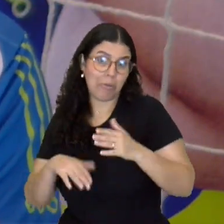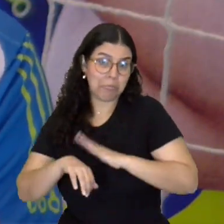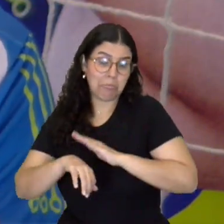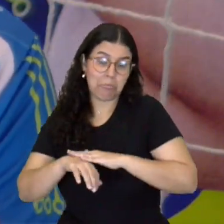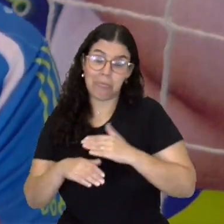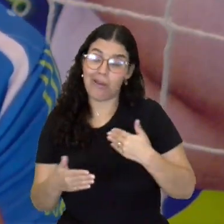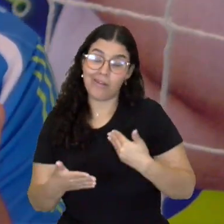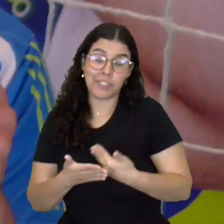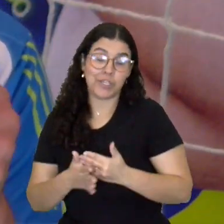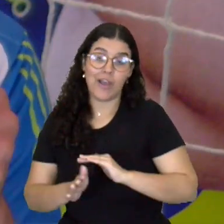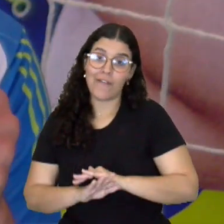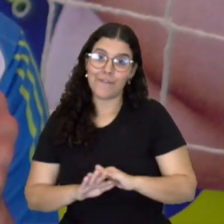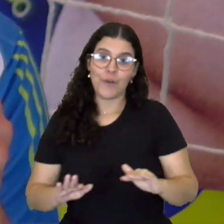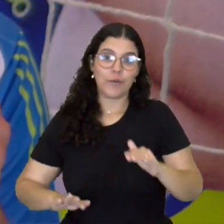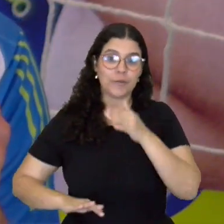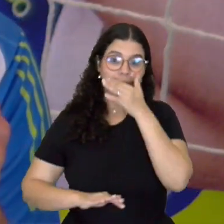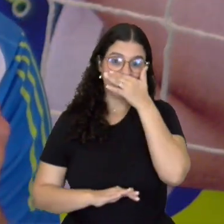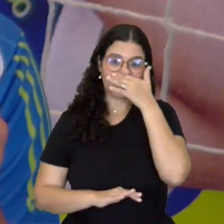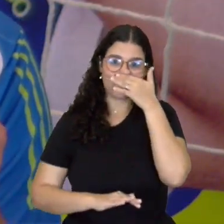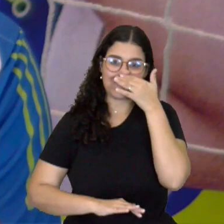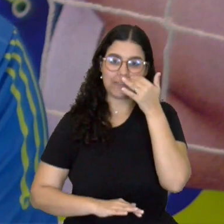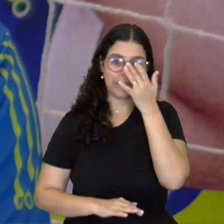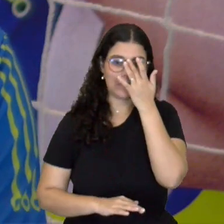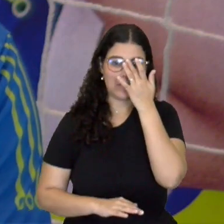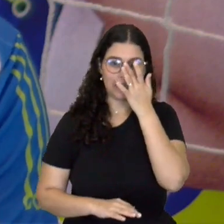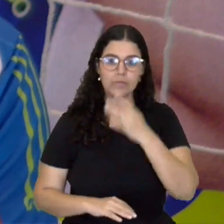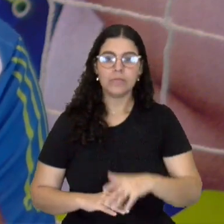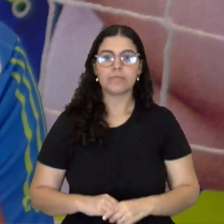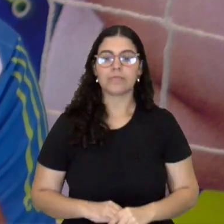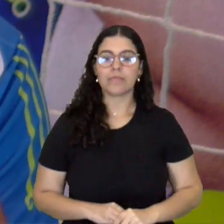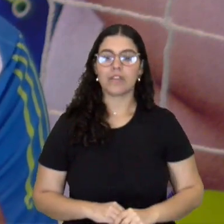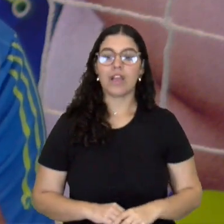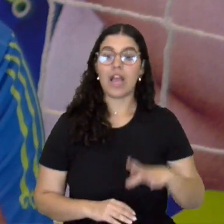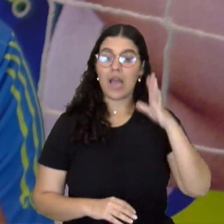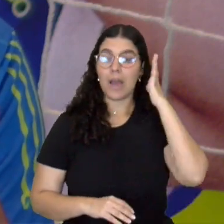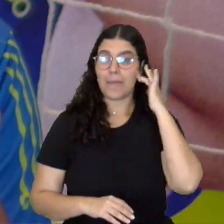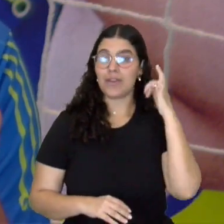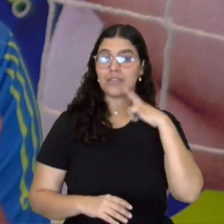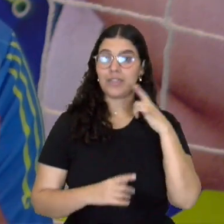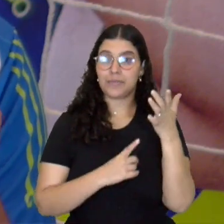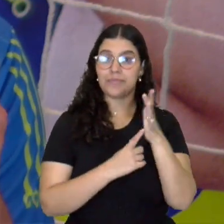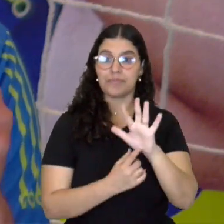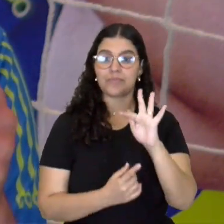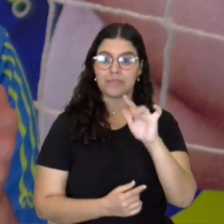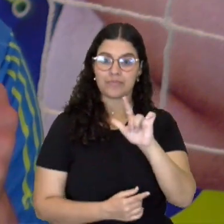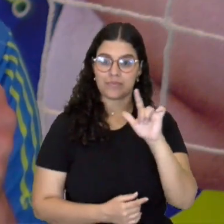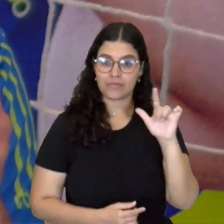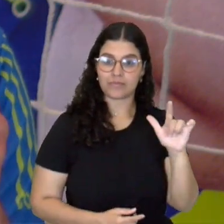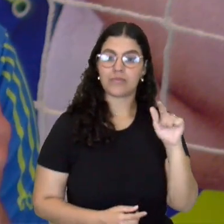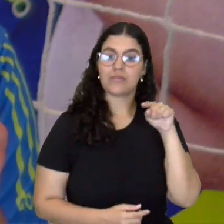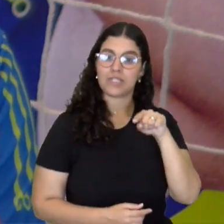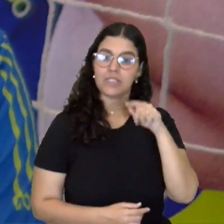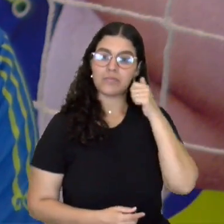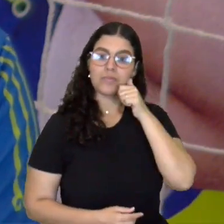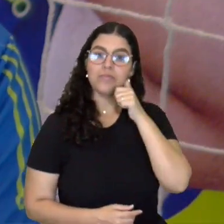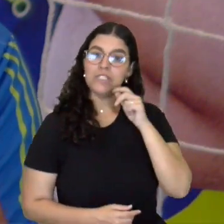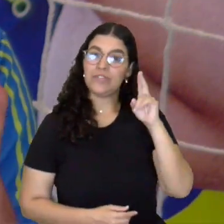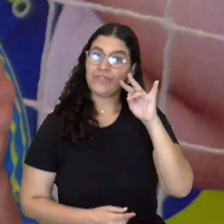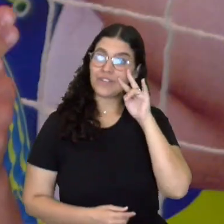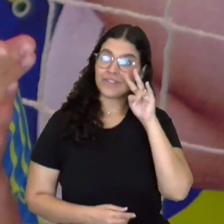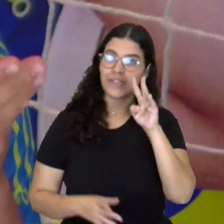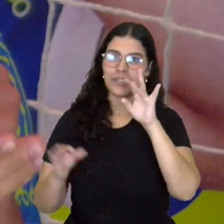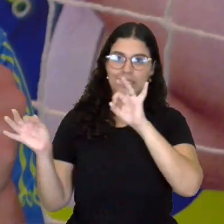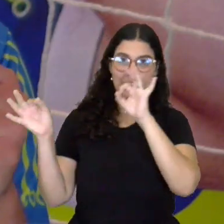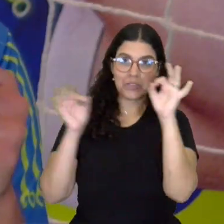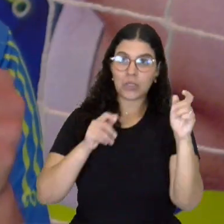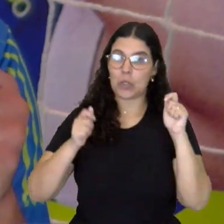acontece. Ela vai vir agora para... Amanhã a gente vai ter a apresentação da FLL. Ela vai vir, vai assistir, vai participar, vai torcer. Por